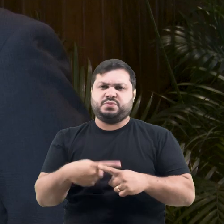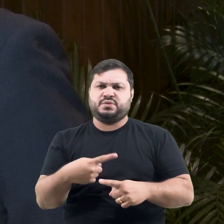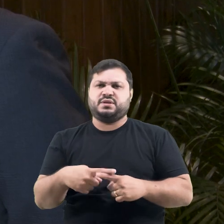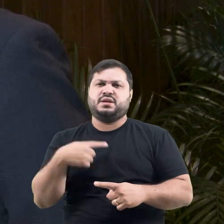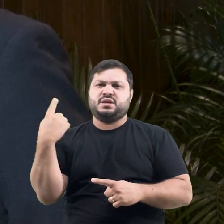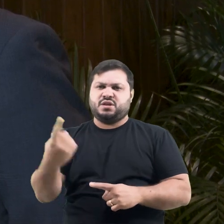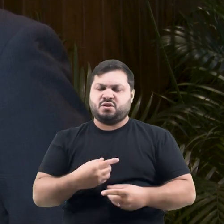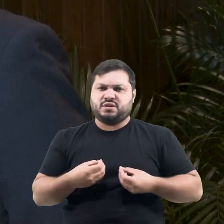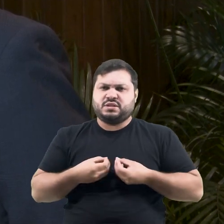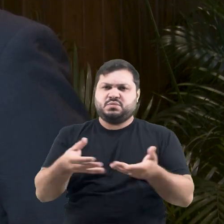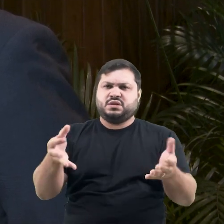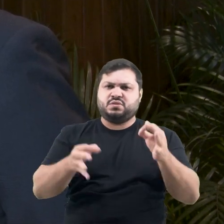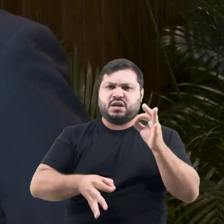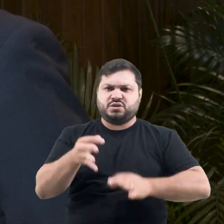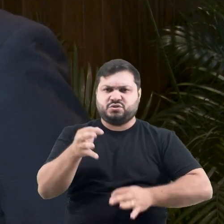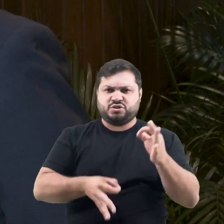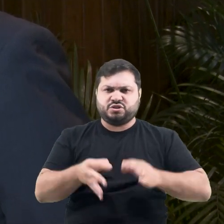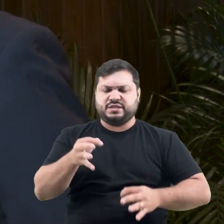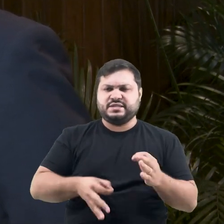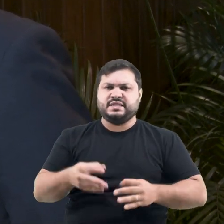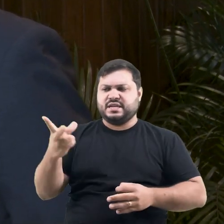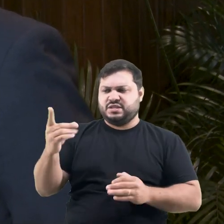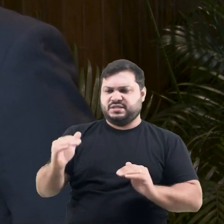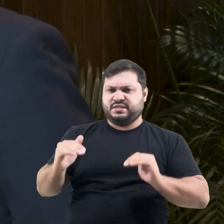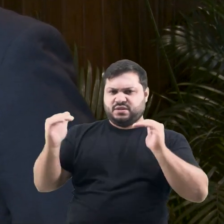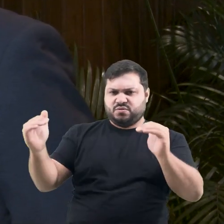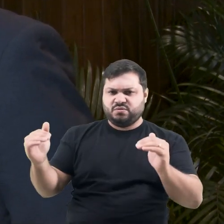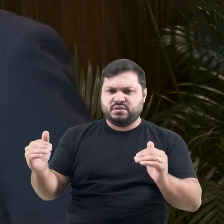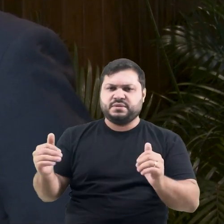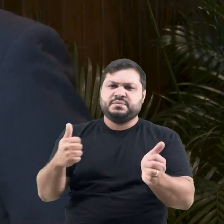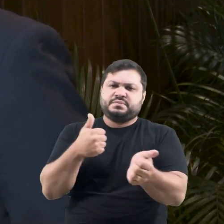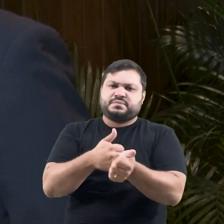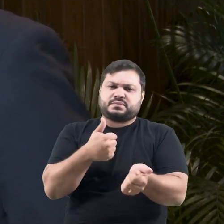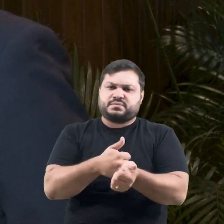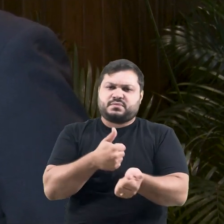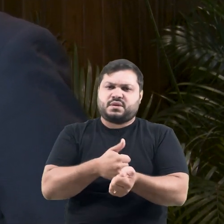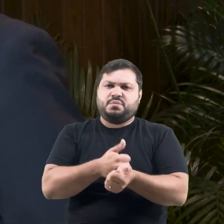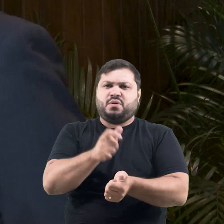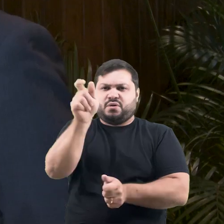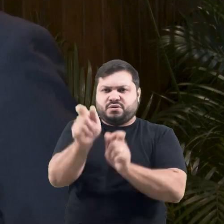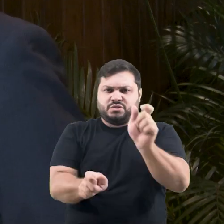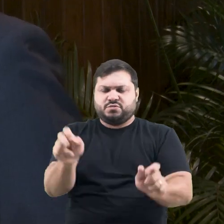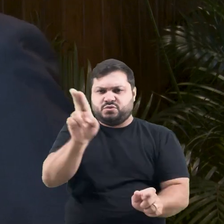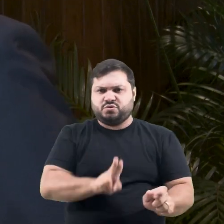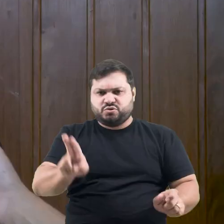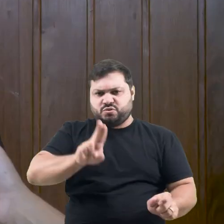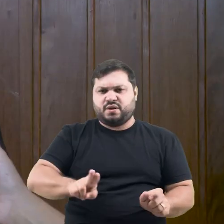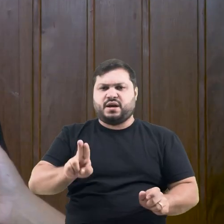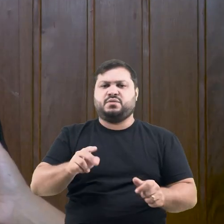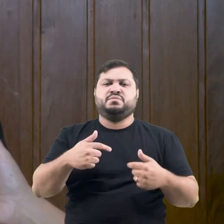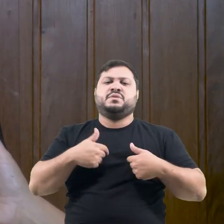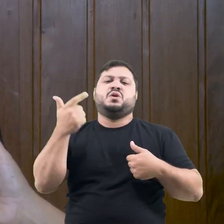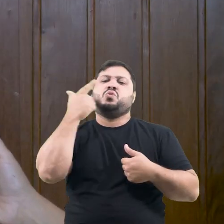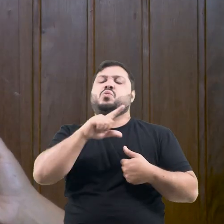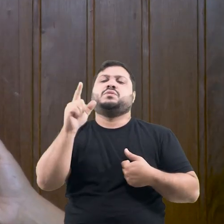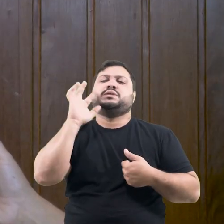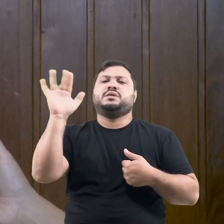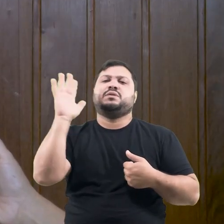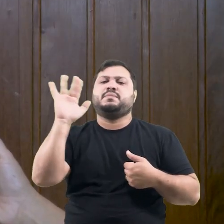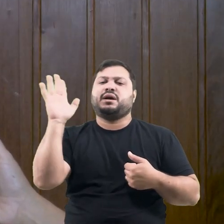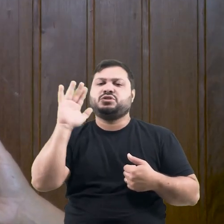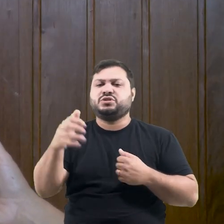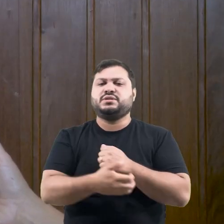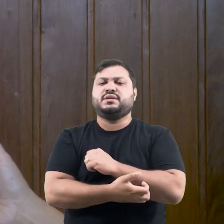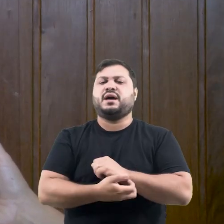nós estamos levando a justiça de segunda instância próximo do usuário do jurisdicionado. Eu não consigo